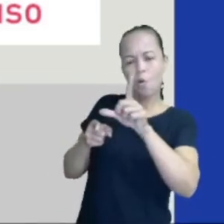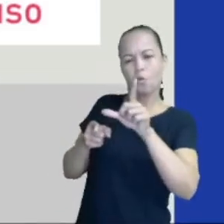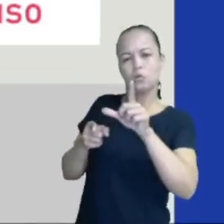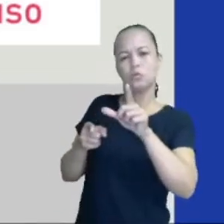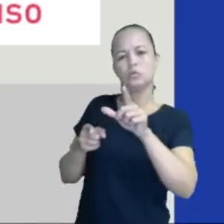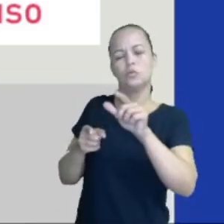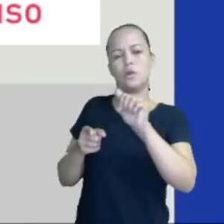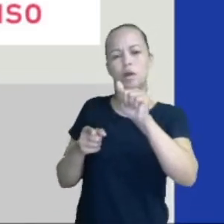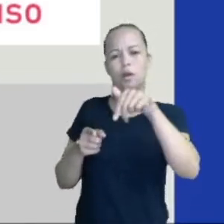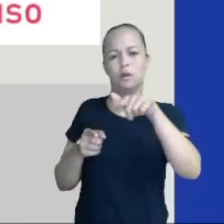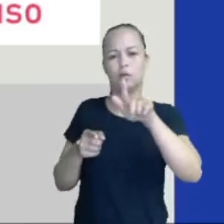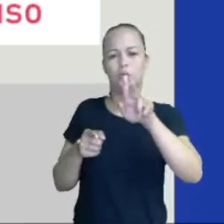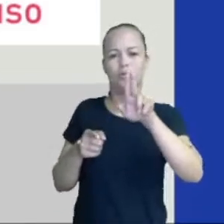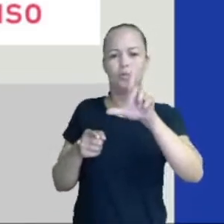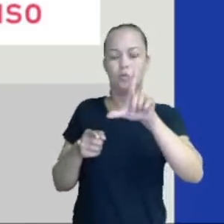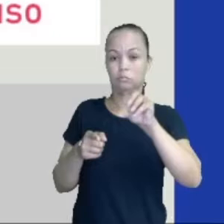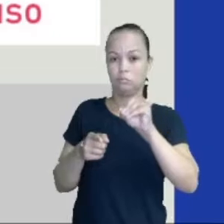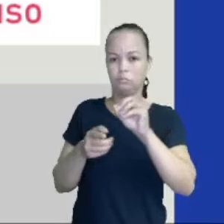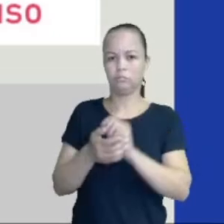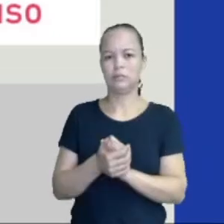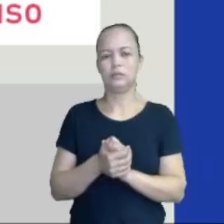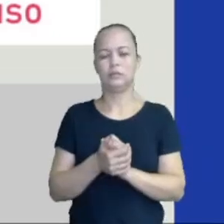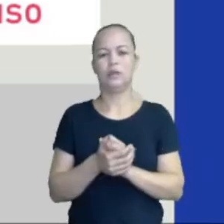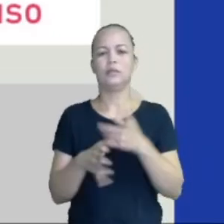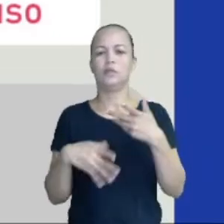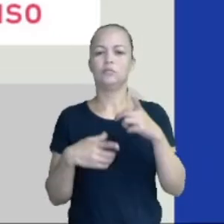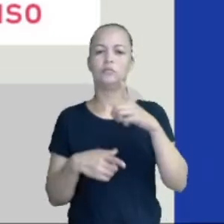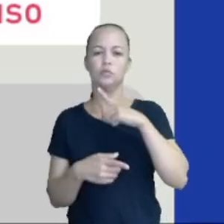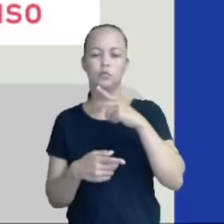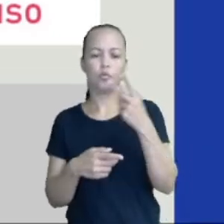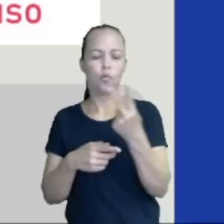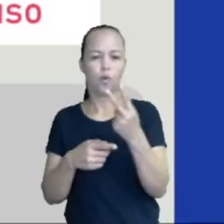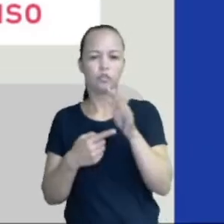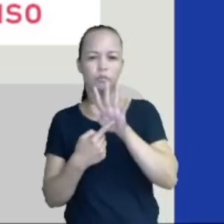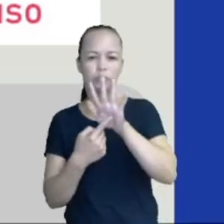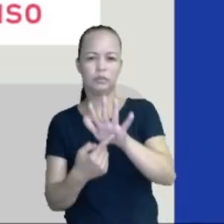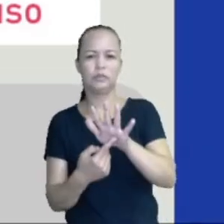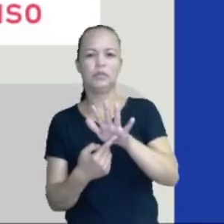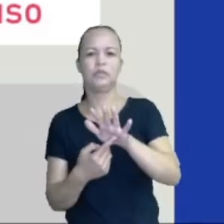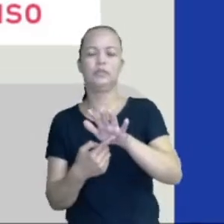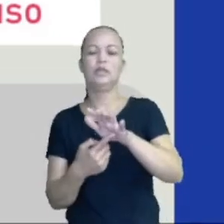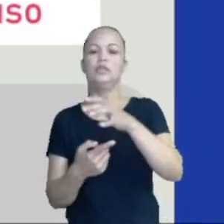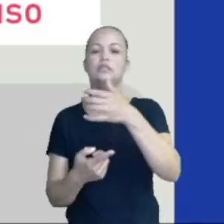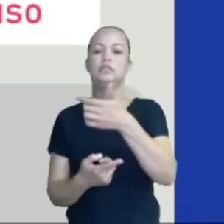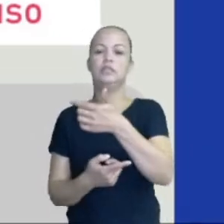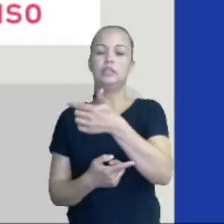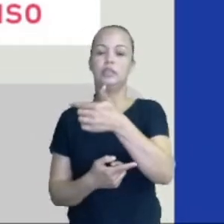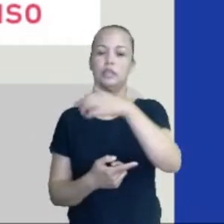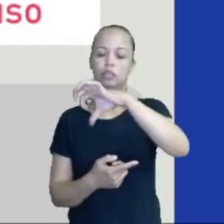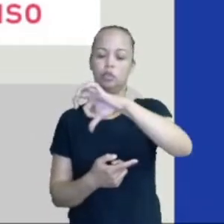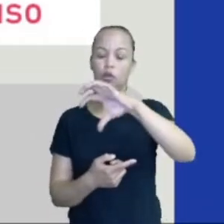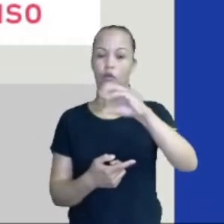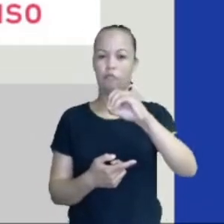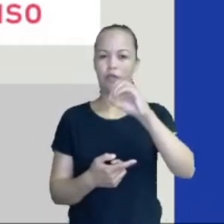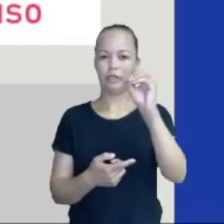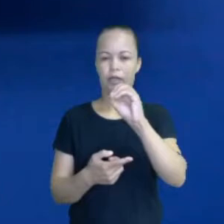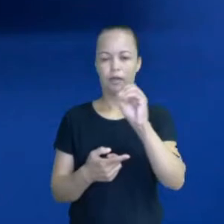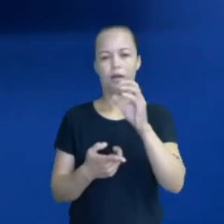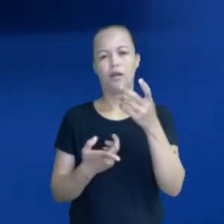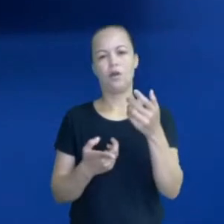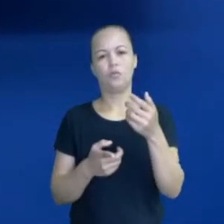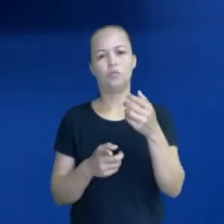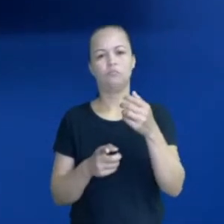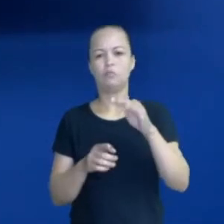ó, duas representações de 90 graus, né? E aqui, ó, passou do 90, 120 graus, 110 graus, a gente